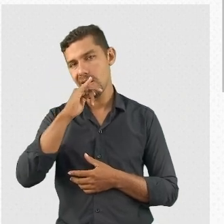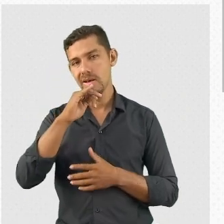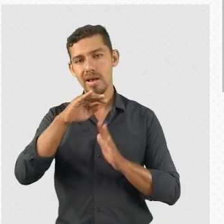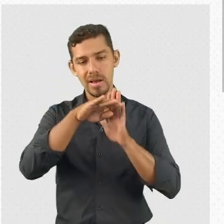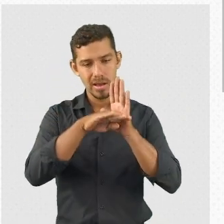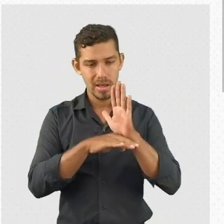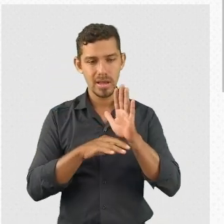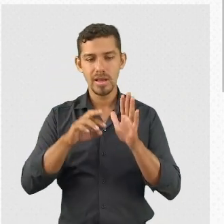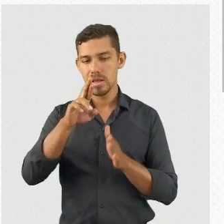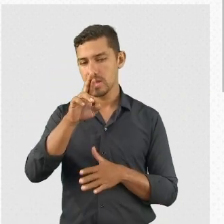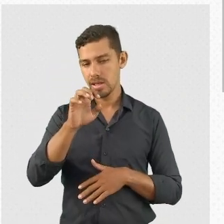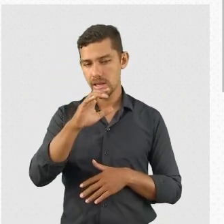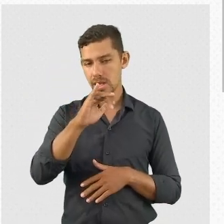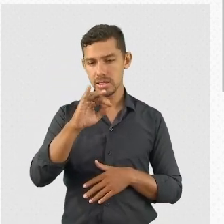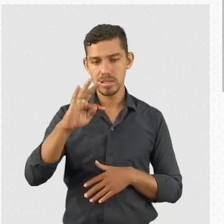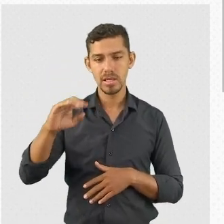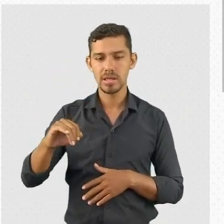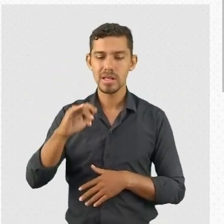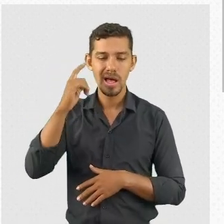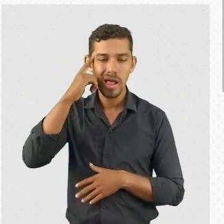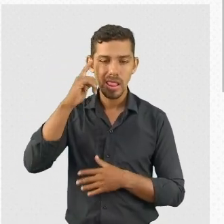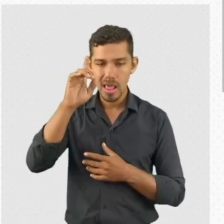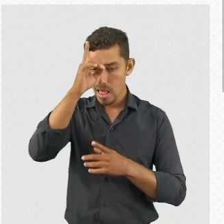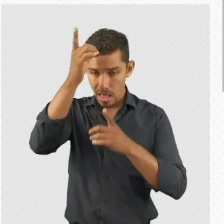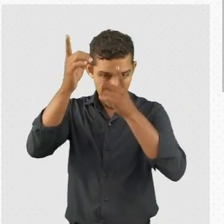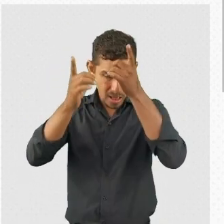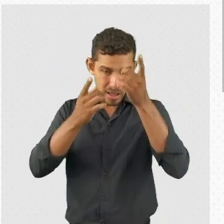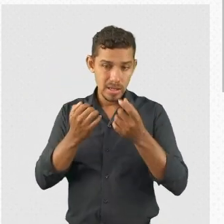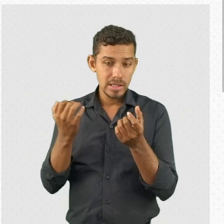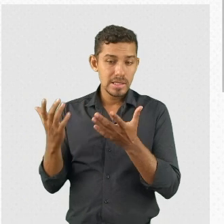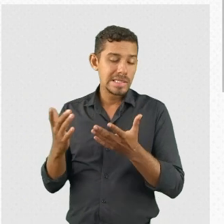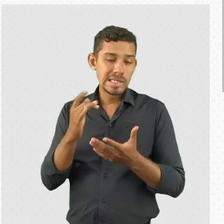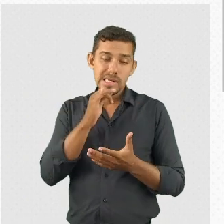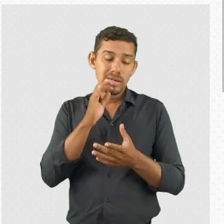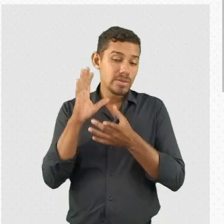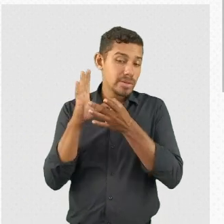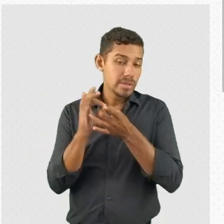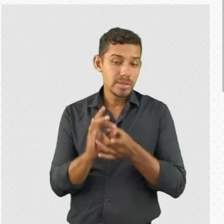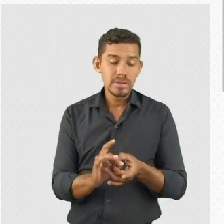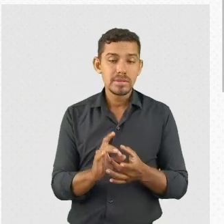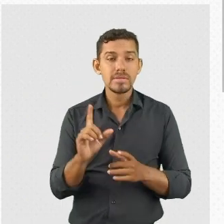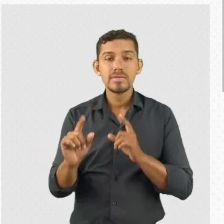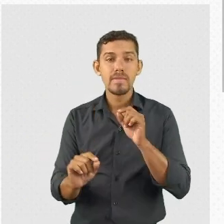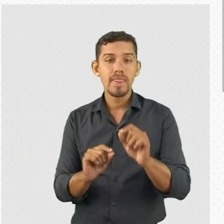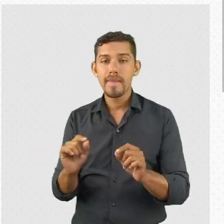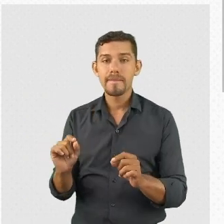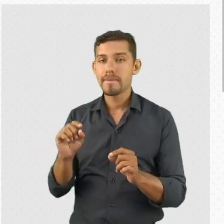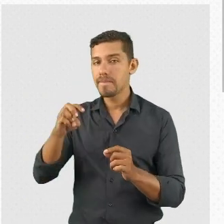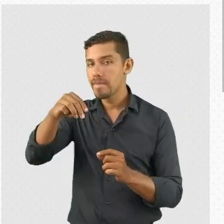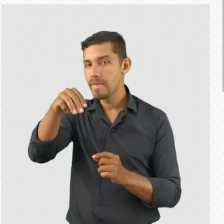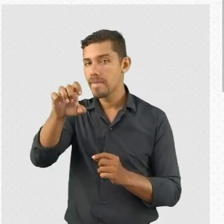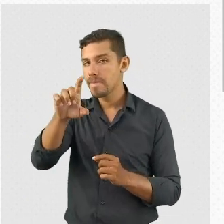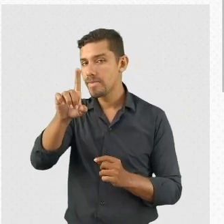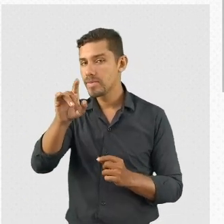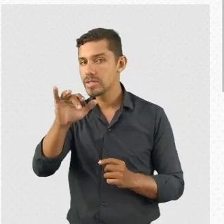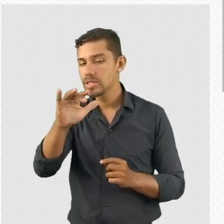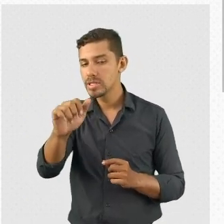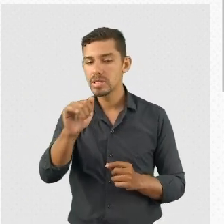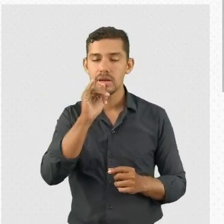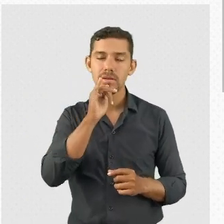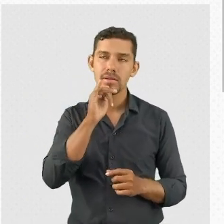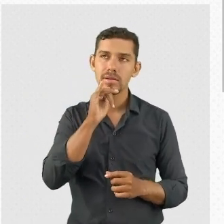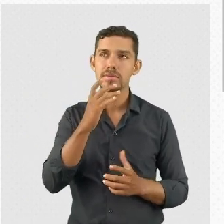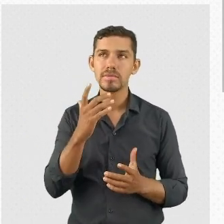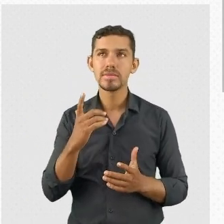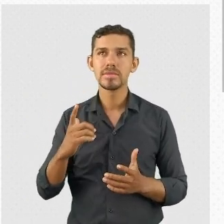receita, a gente tem, às vezes, essa ideia da colher num contexto de medidas, né? Então, se eu